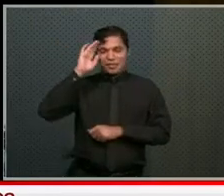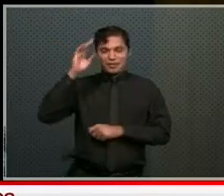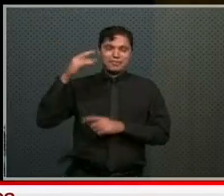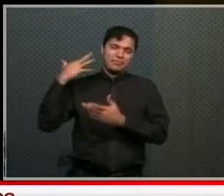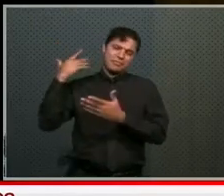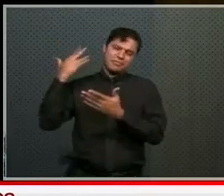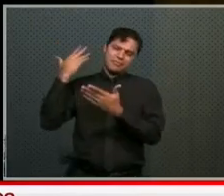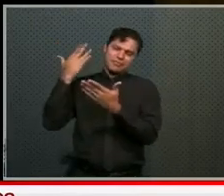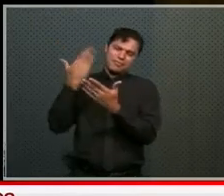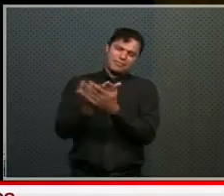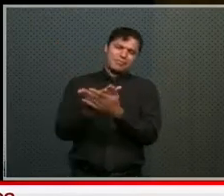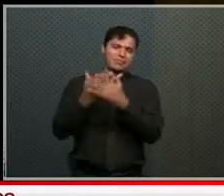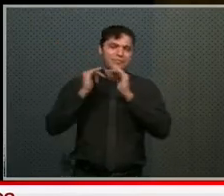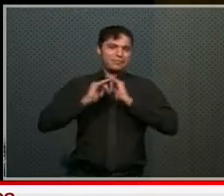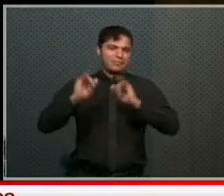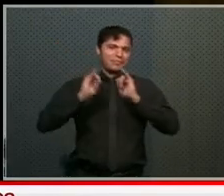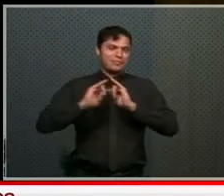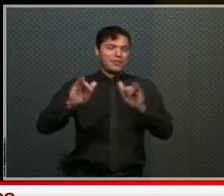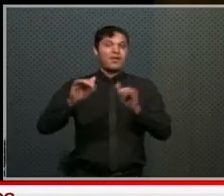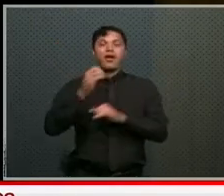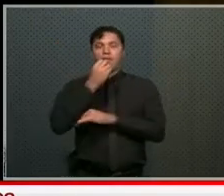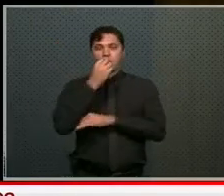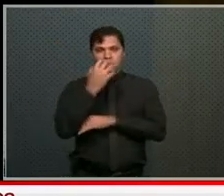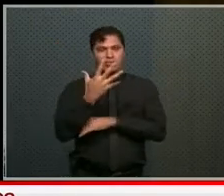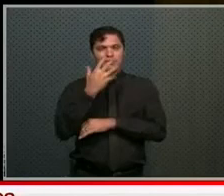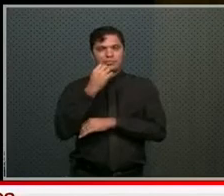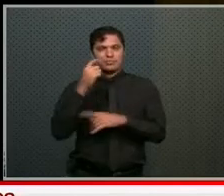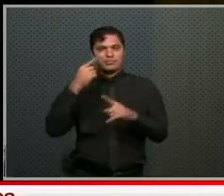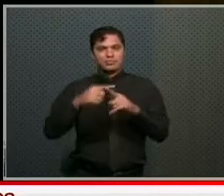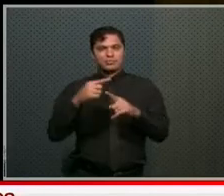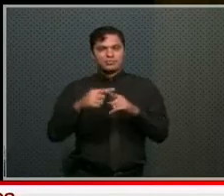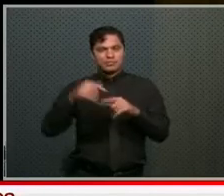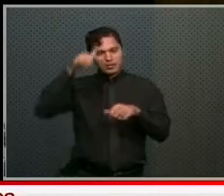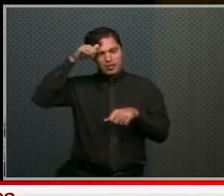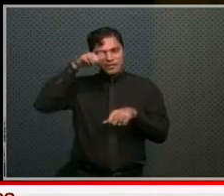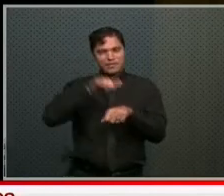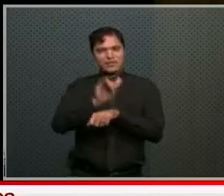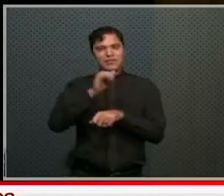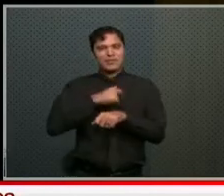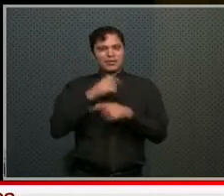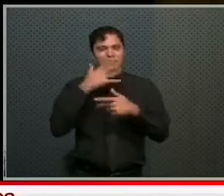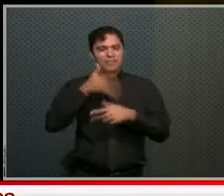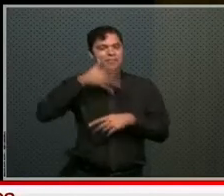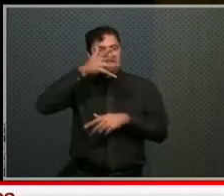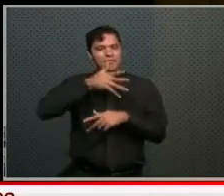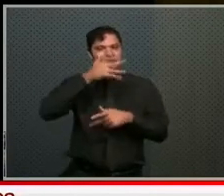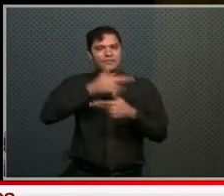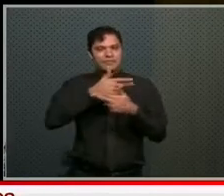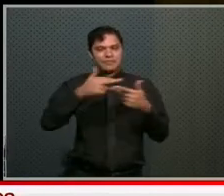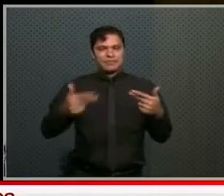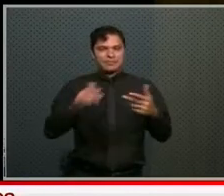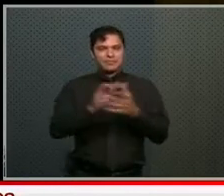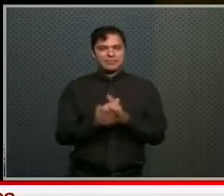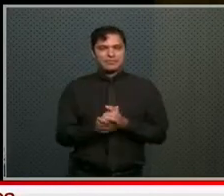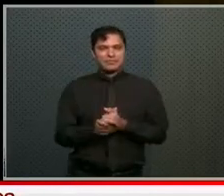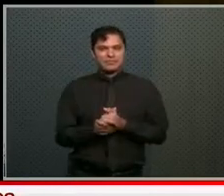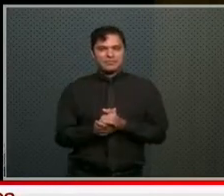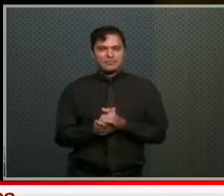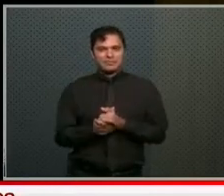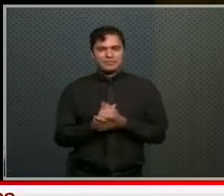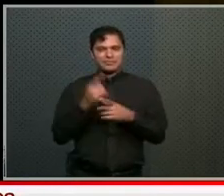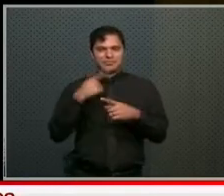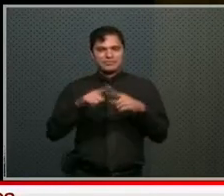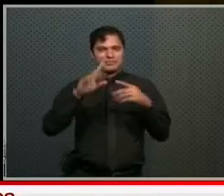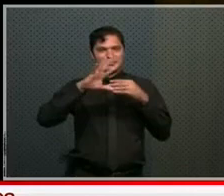tanta informação foi bom porque evitou que eu falasse muita coisa aqui mas eu vou ter que fazer